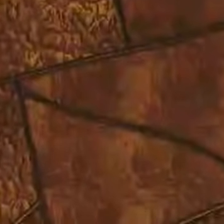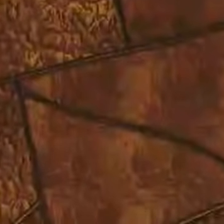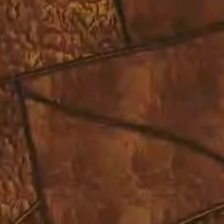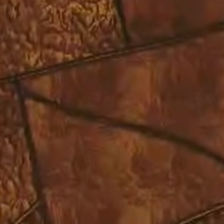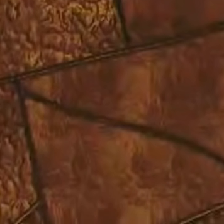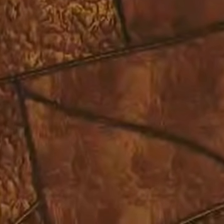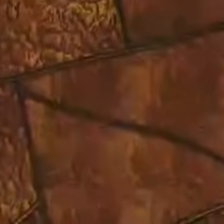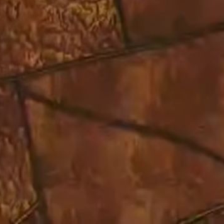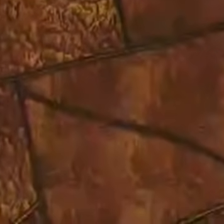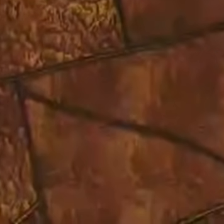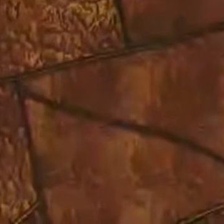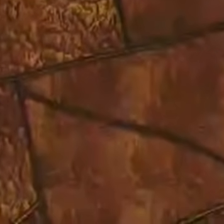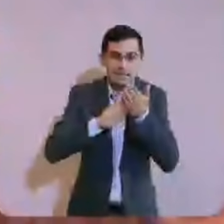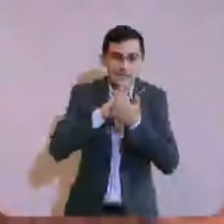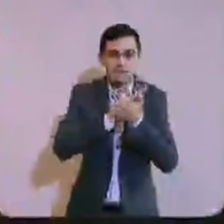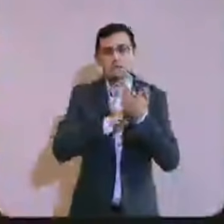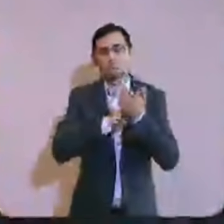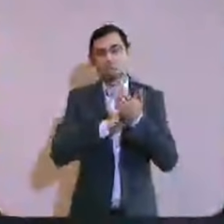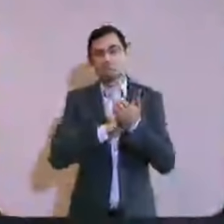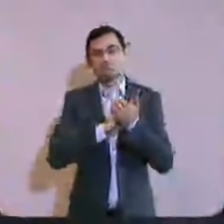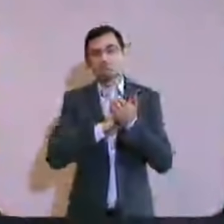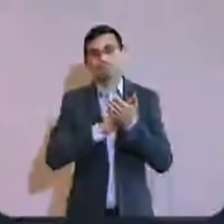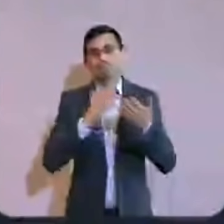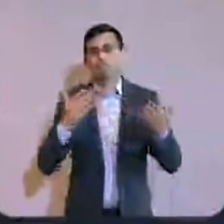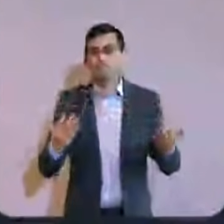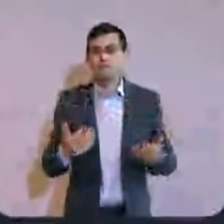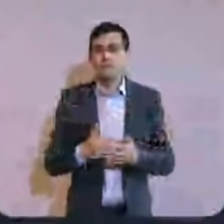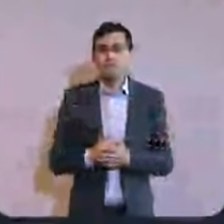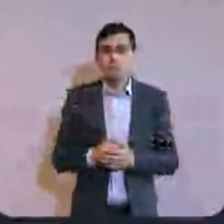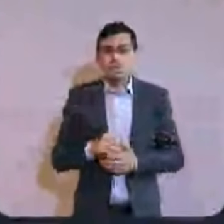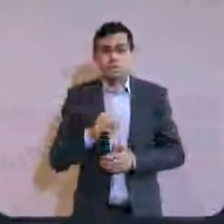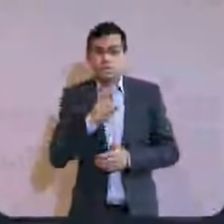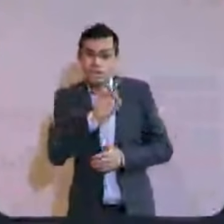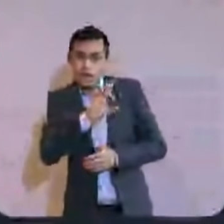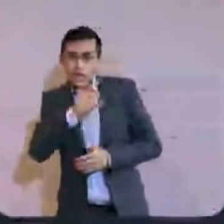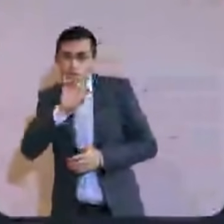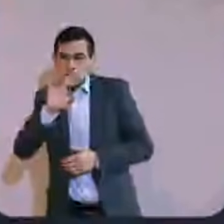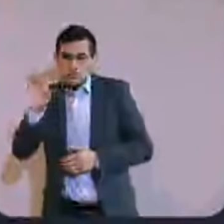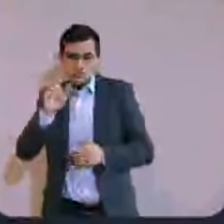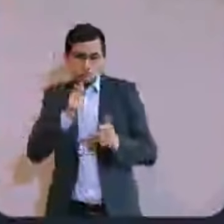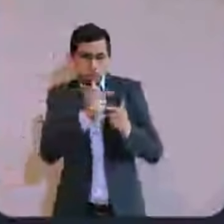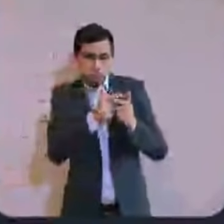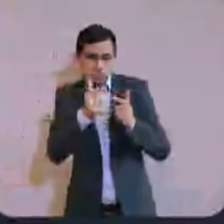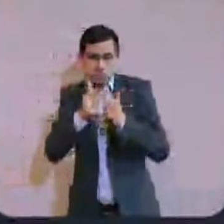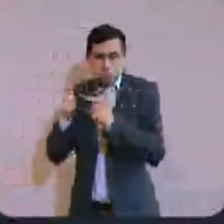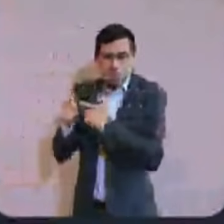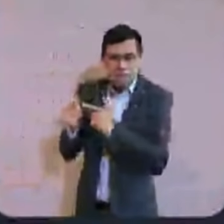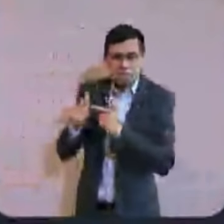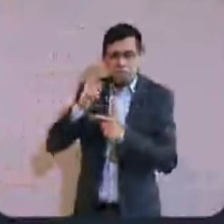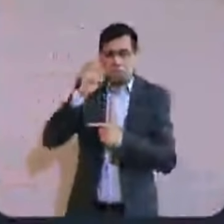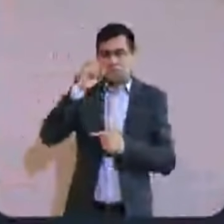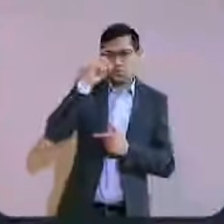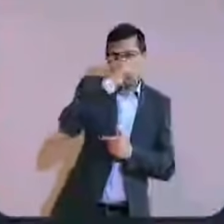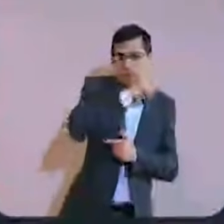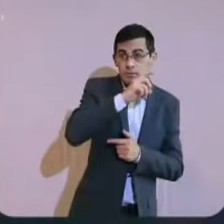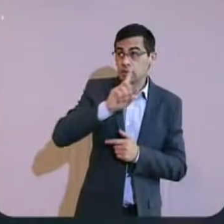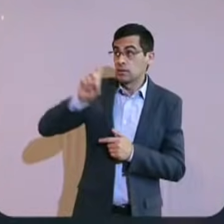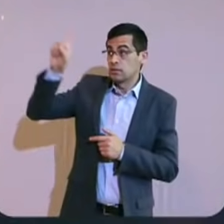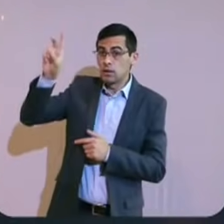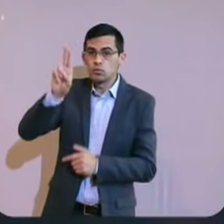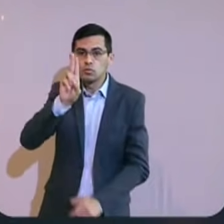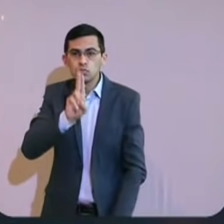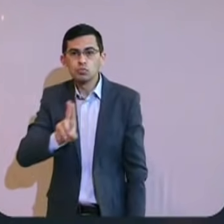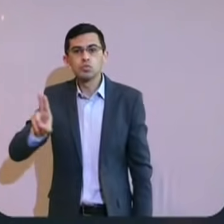fazer nada. Cada uma daquelas lutas foi usada pelo